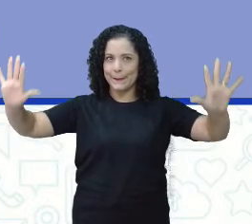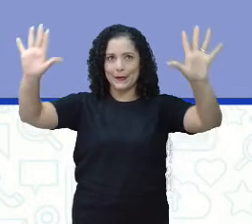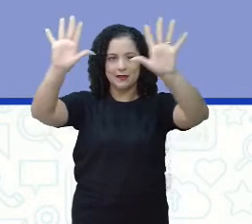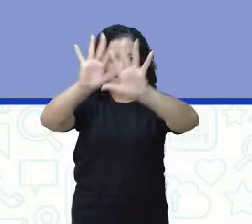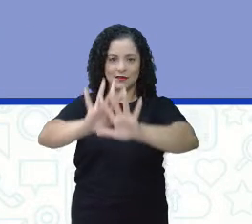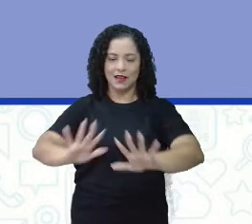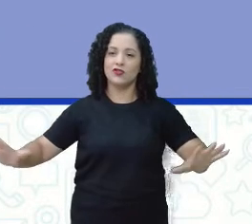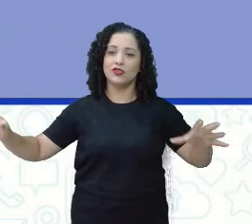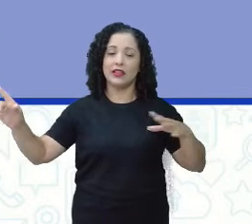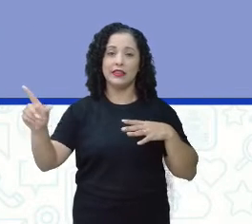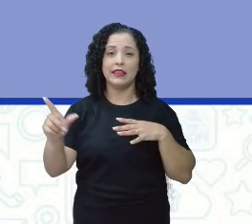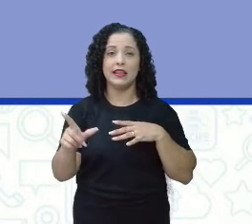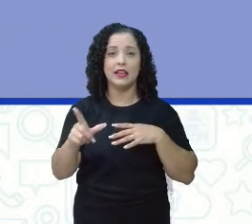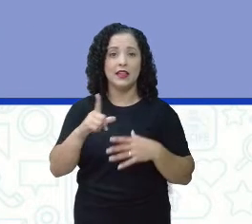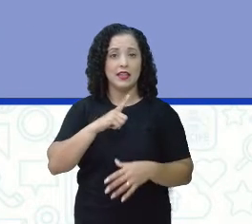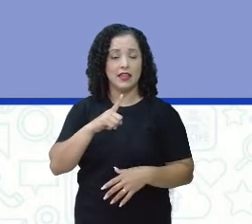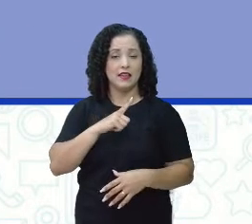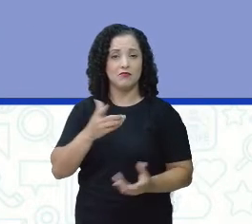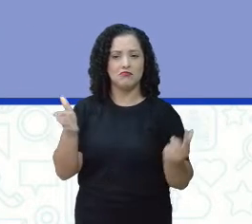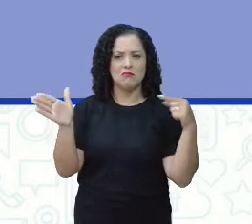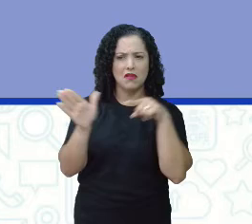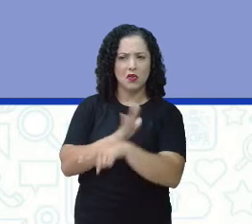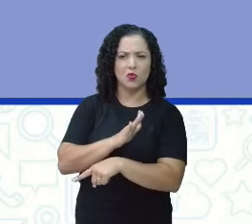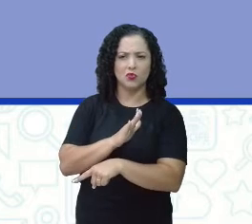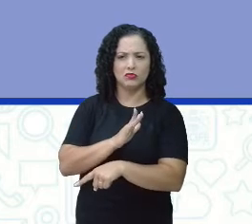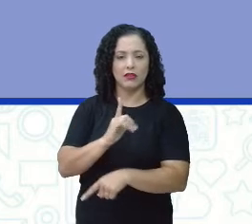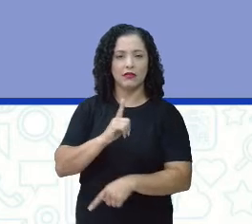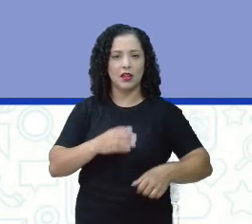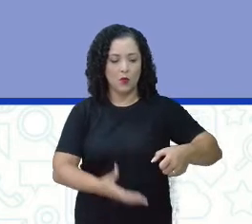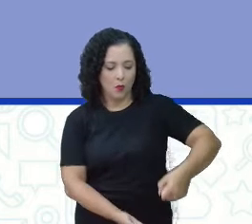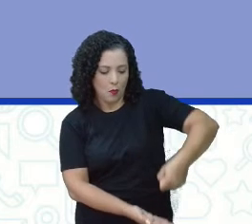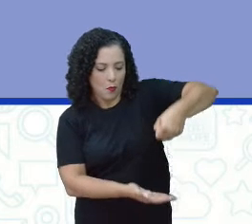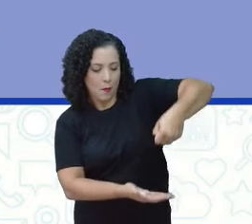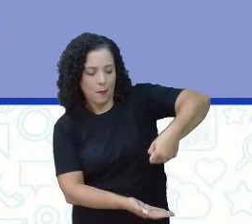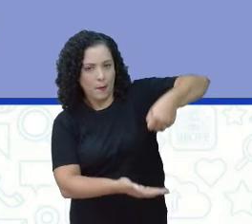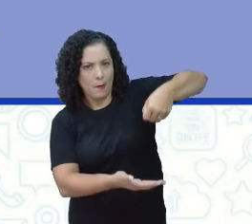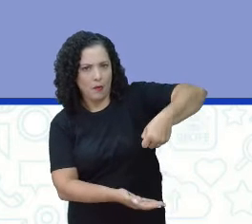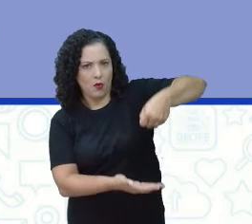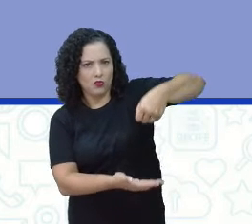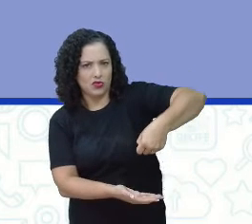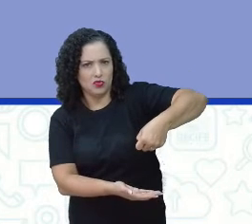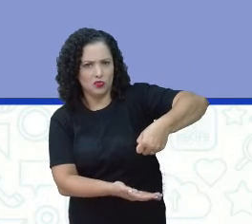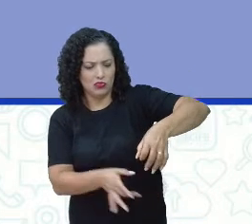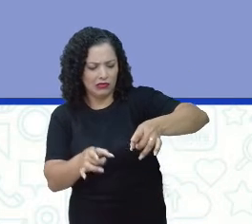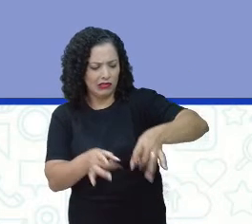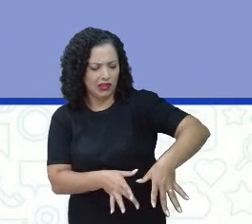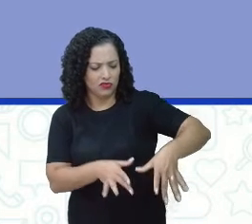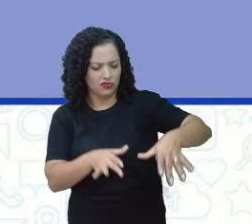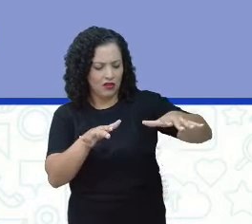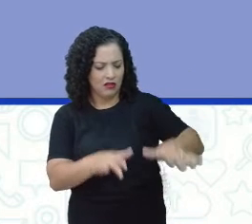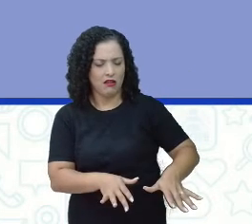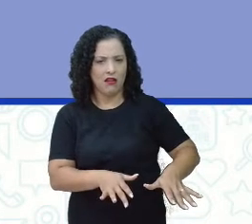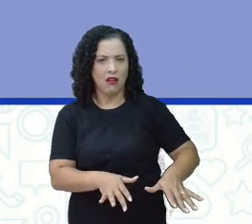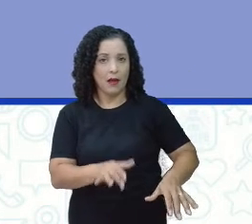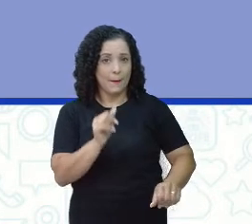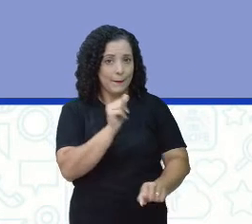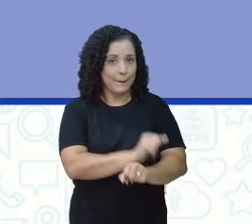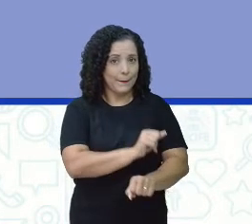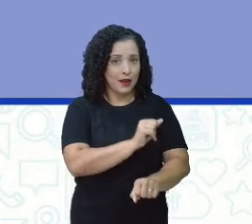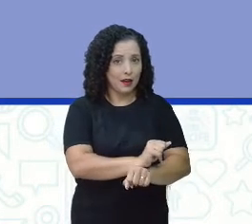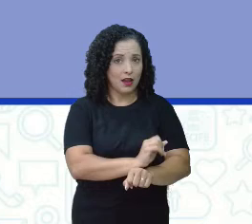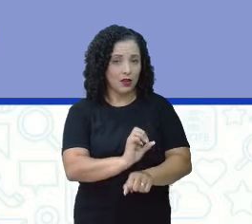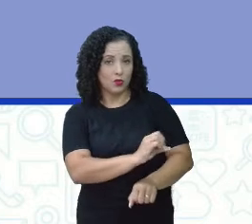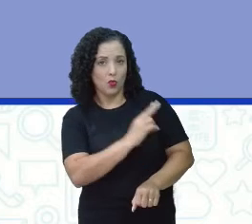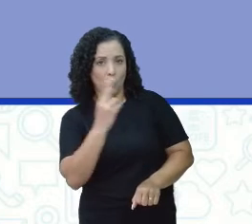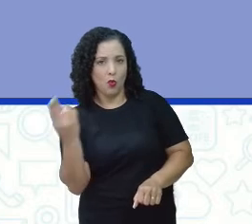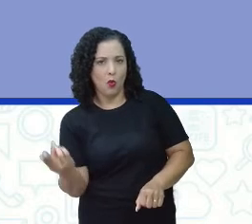aí também uma pergunta. O baldinho que esqueceram na praia está em repouso ou em movimento em relação ao